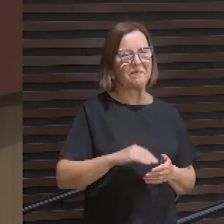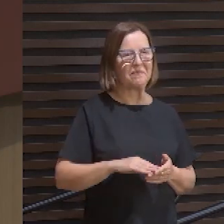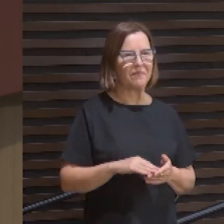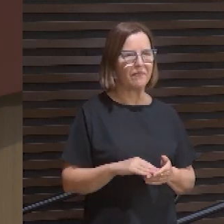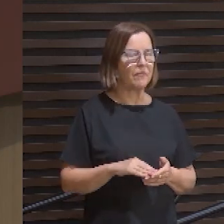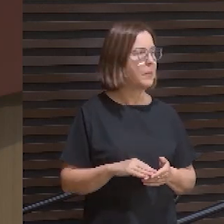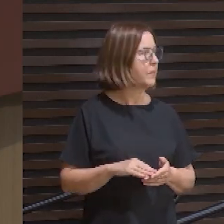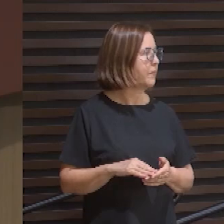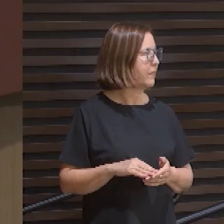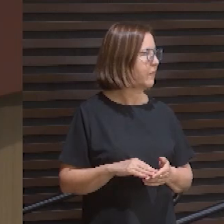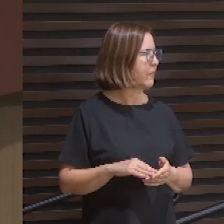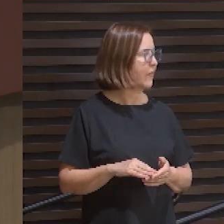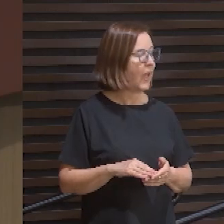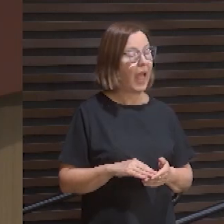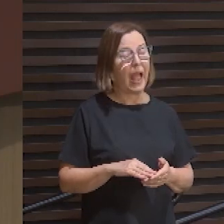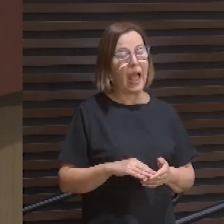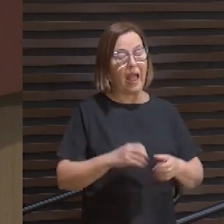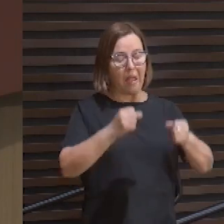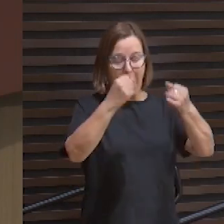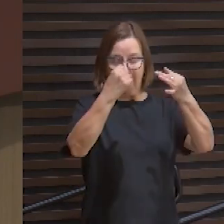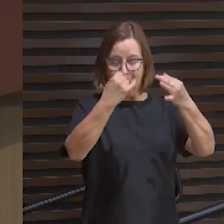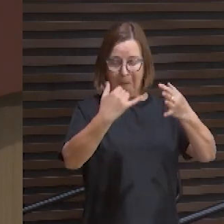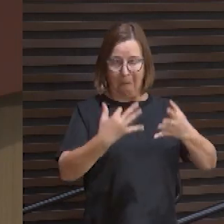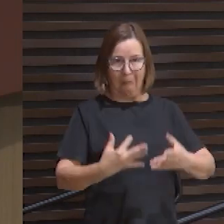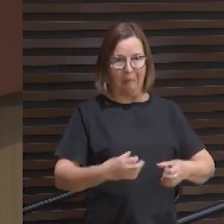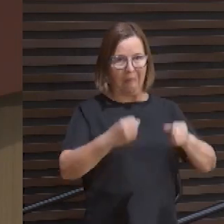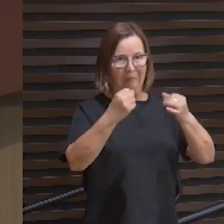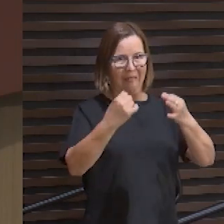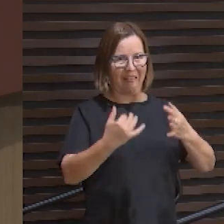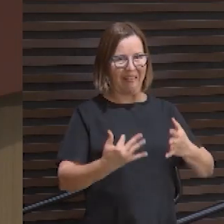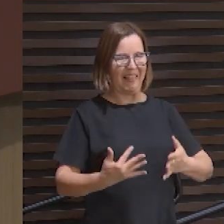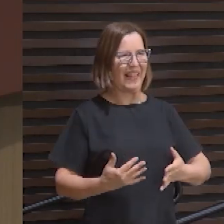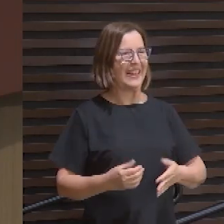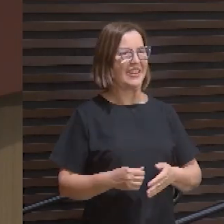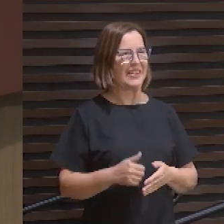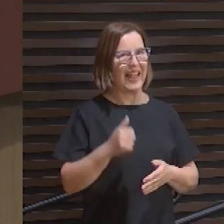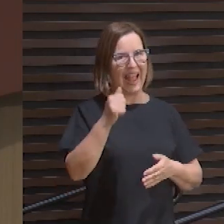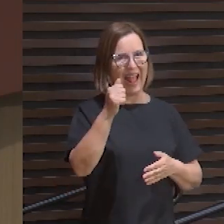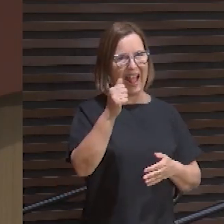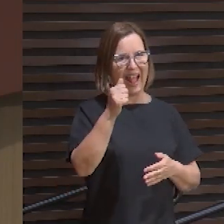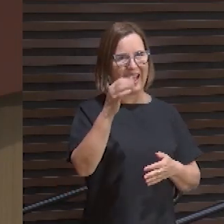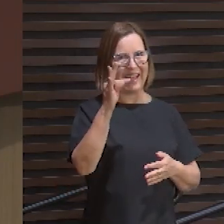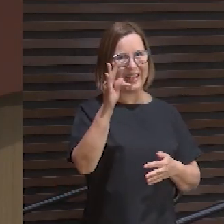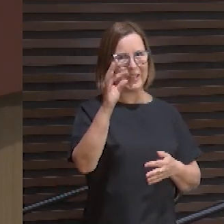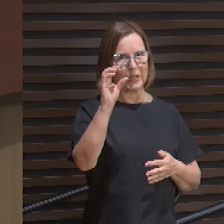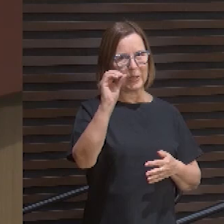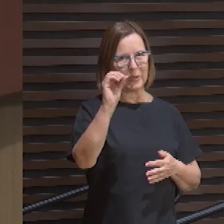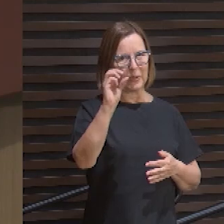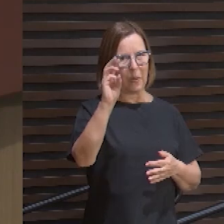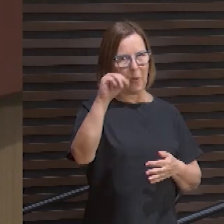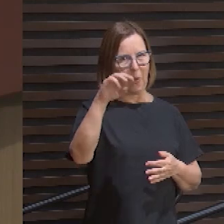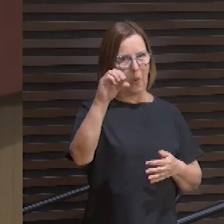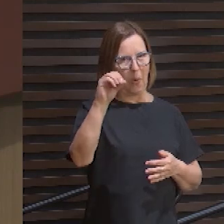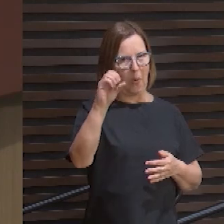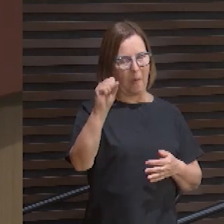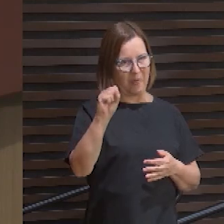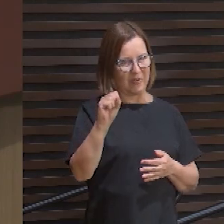E aí ele foi me dar uma aula de átomos, de energia.